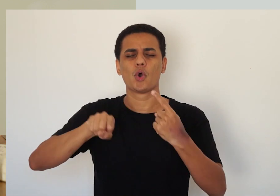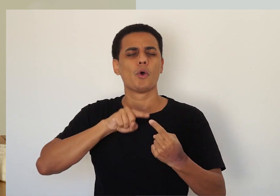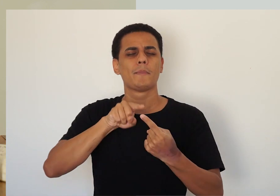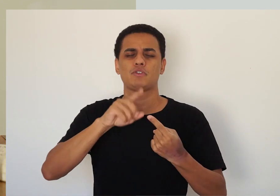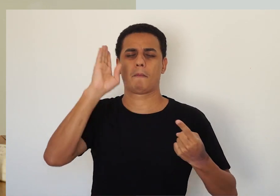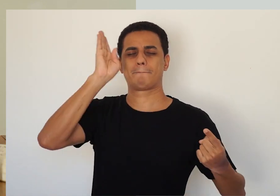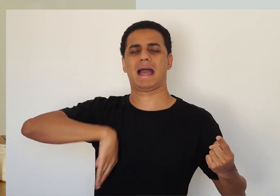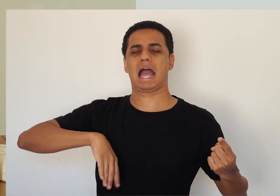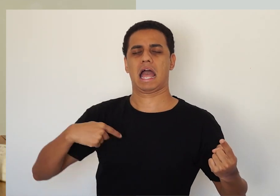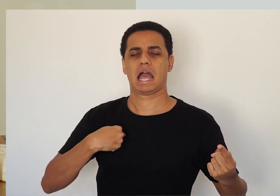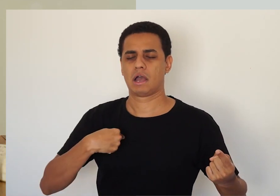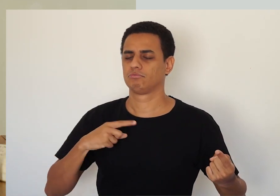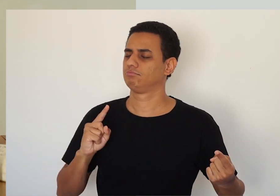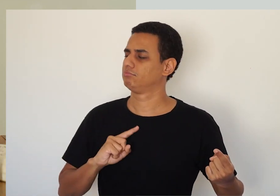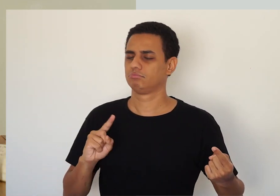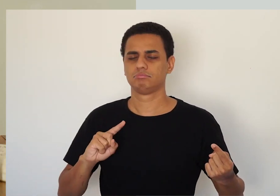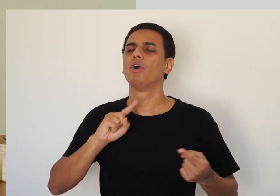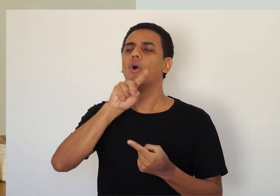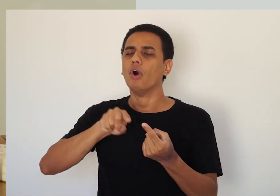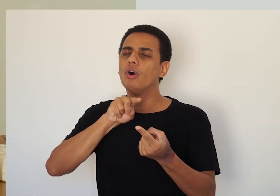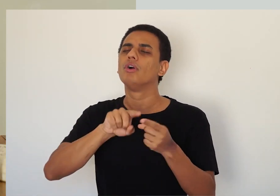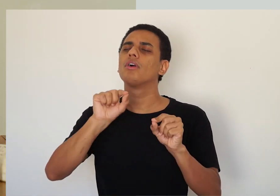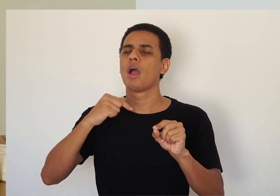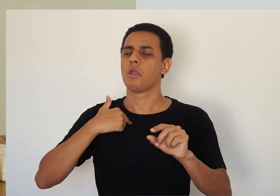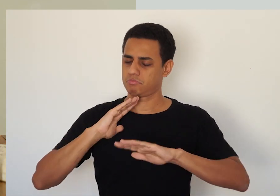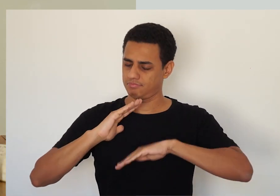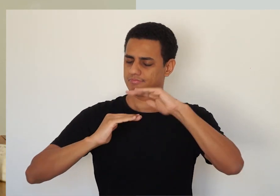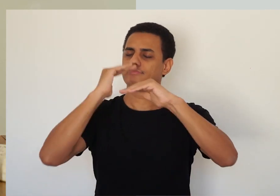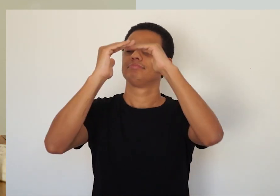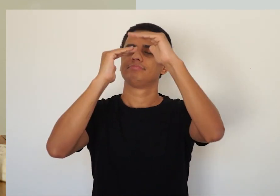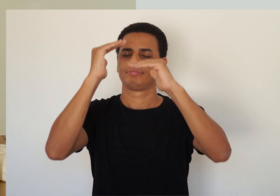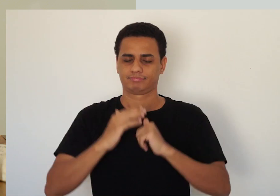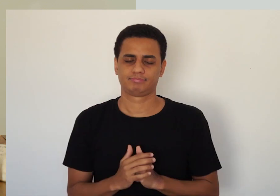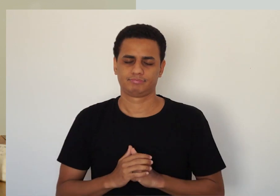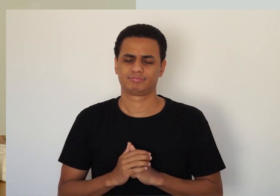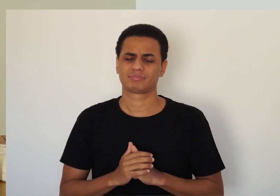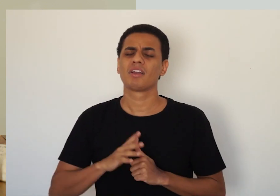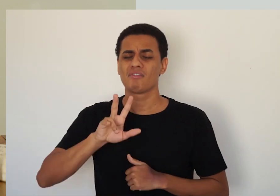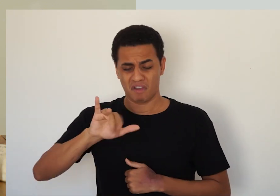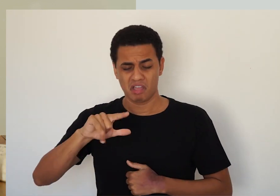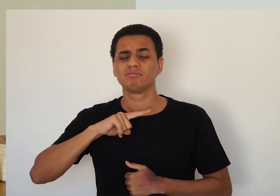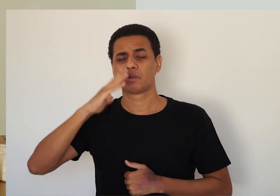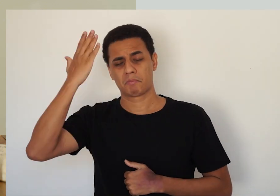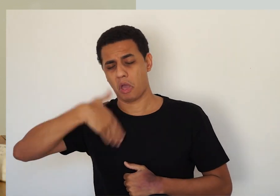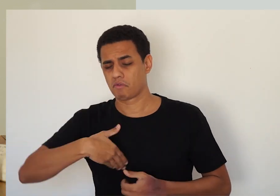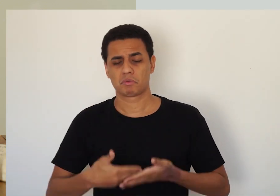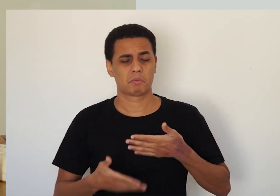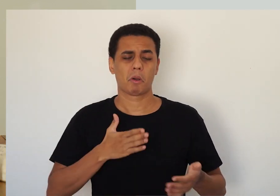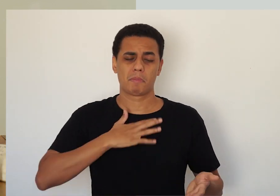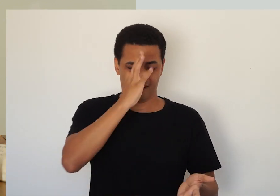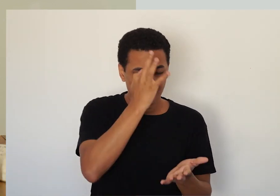são, ó Deus, para o meu mal. Do contrário, elas são para o meu crescimento. Elas vão sempre